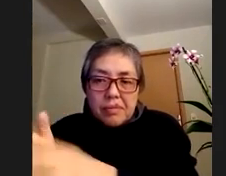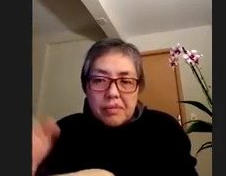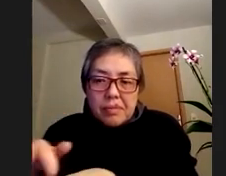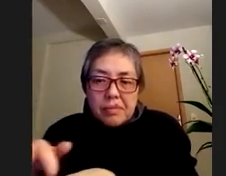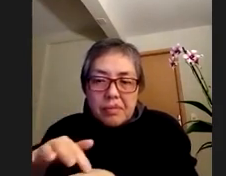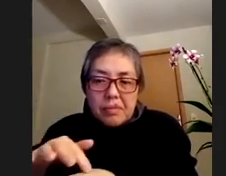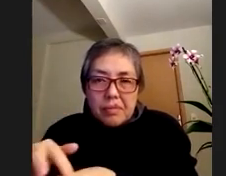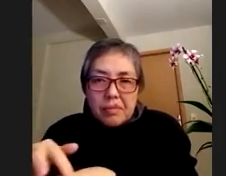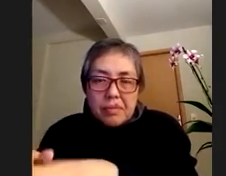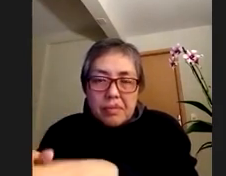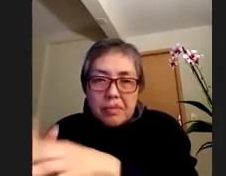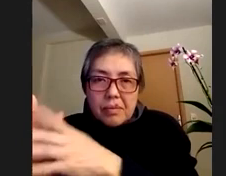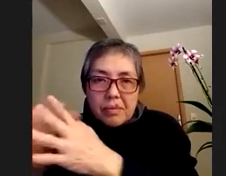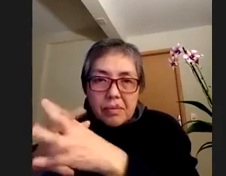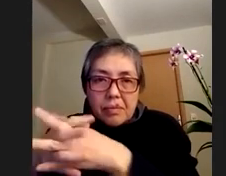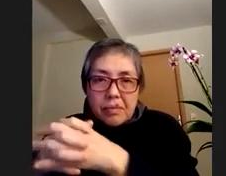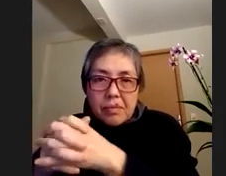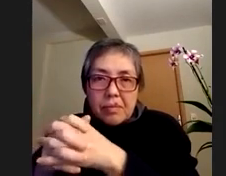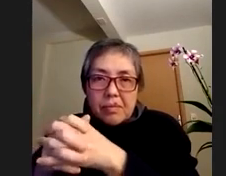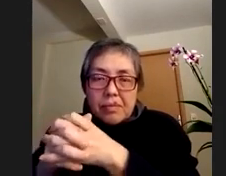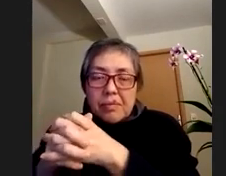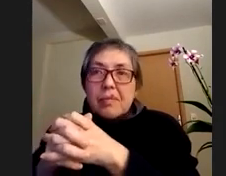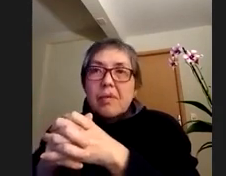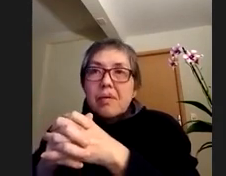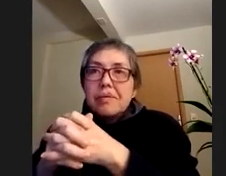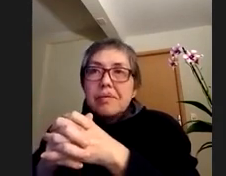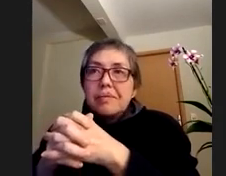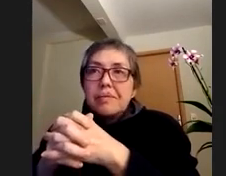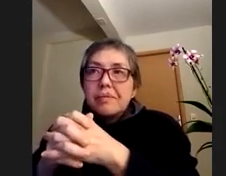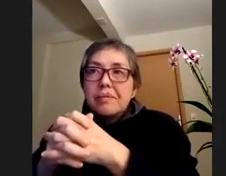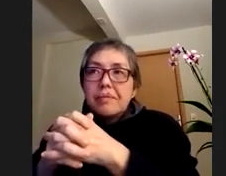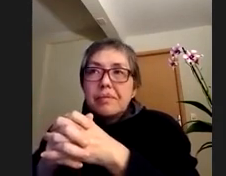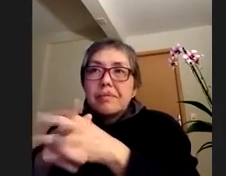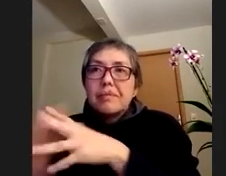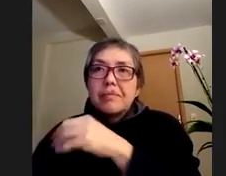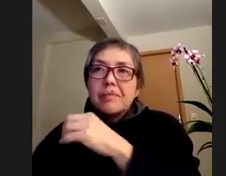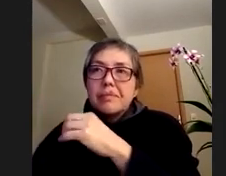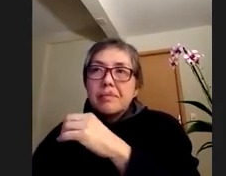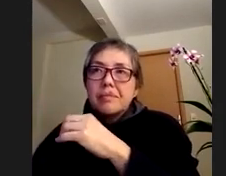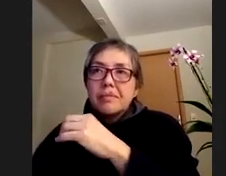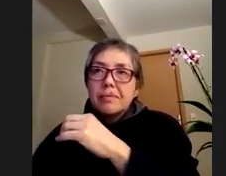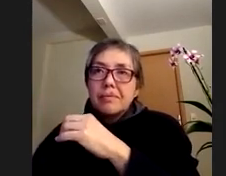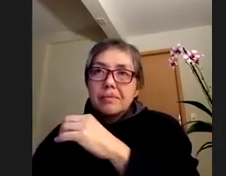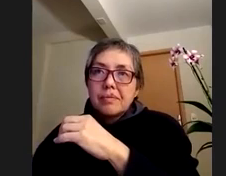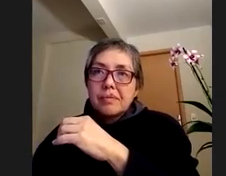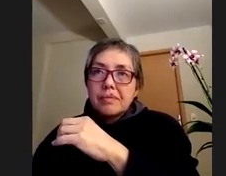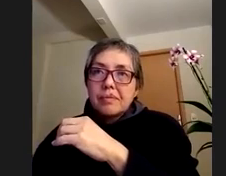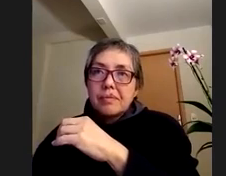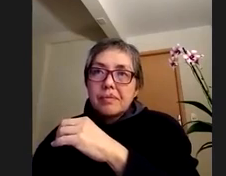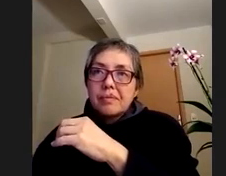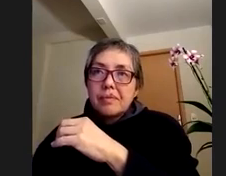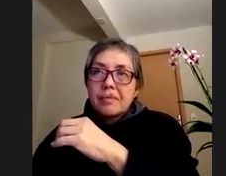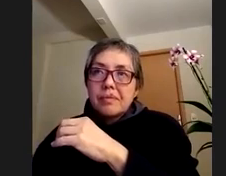e do trabalho, né? Ele agrava, né, ele traz à cena ainda mais fortemente as nossas desigualdades e as nossas